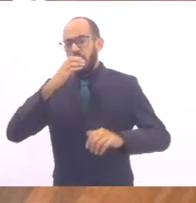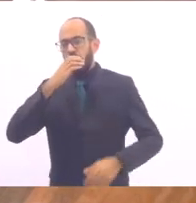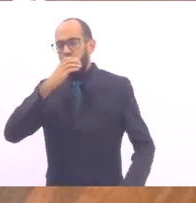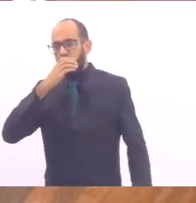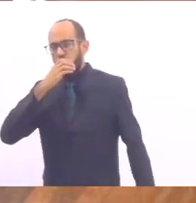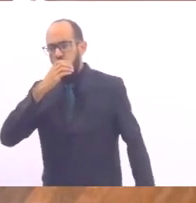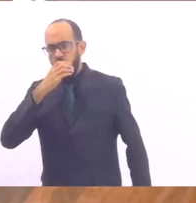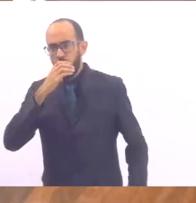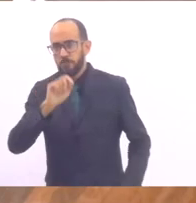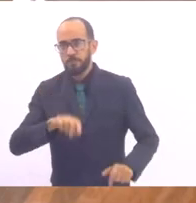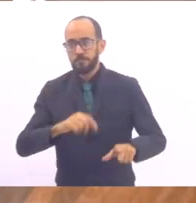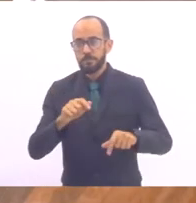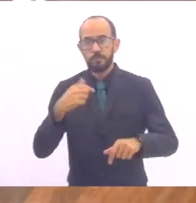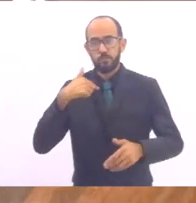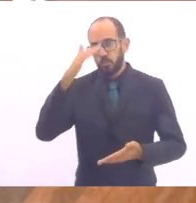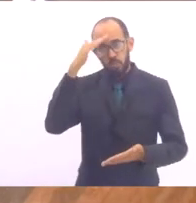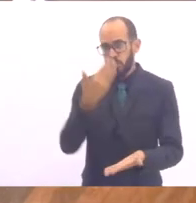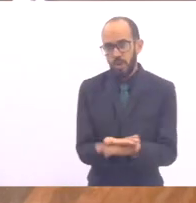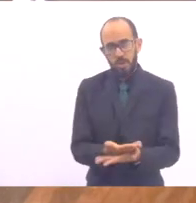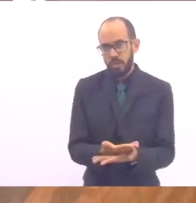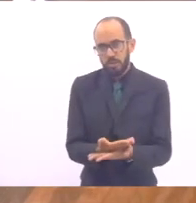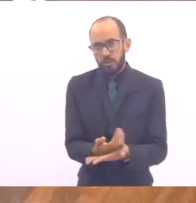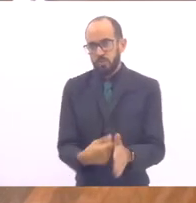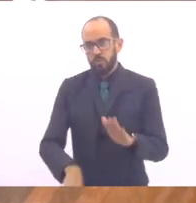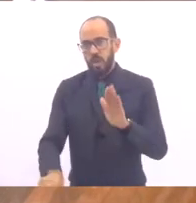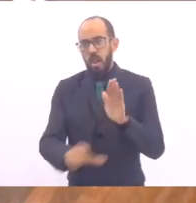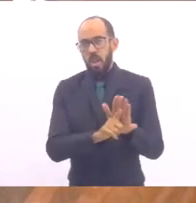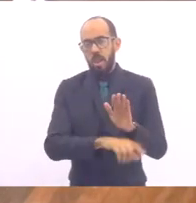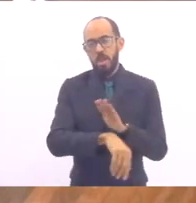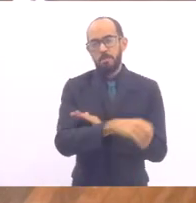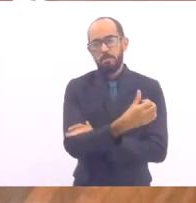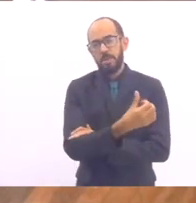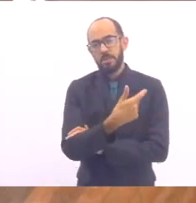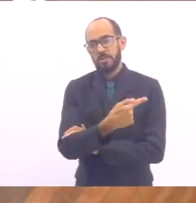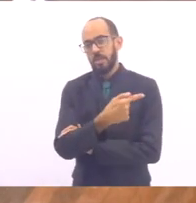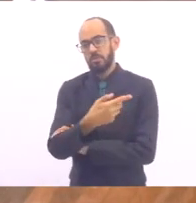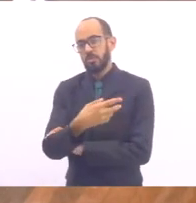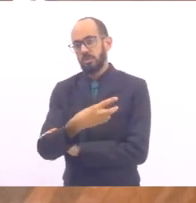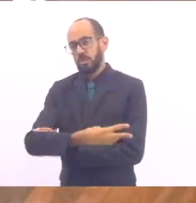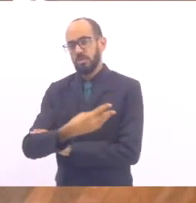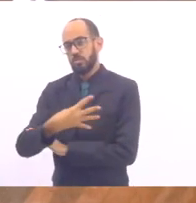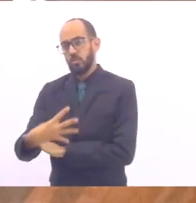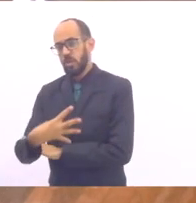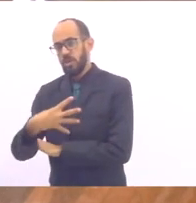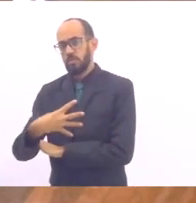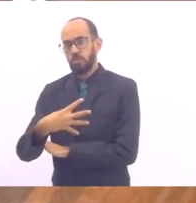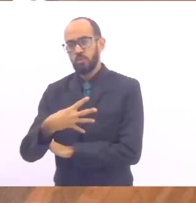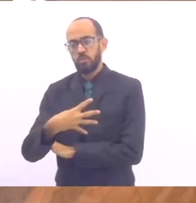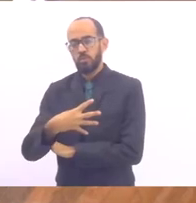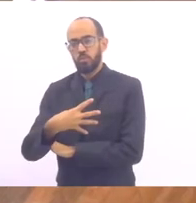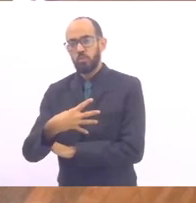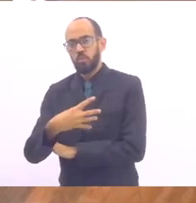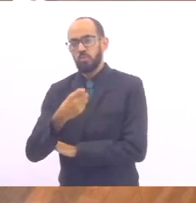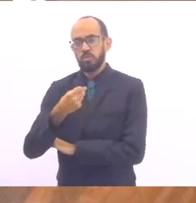da Resolução 43, da Lei 7634, se não tiver alguma parcela